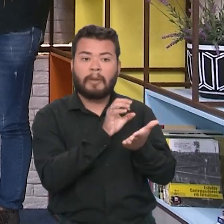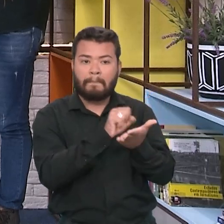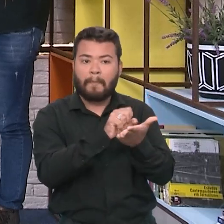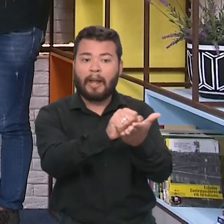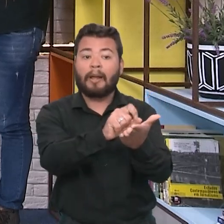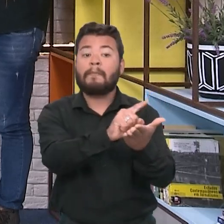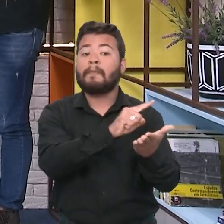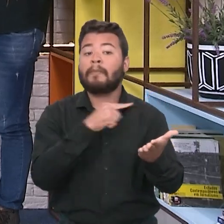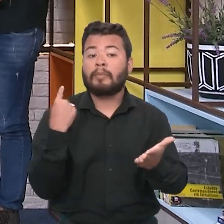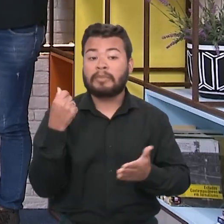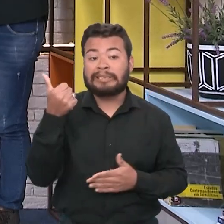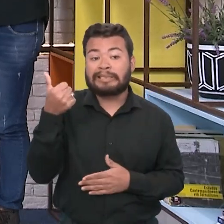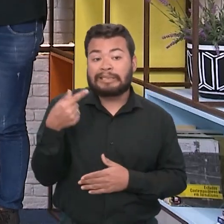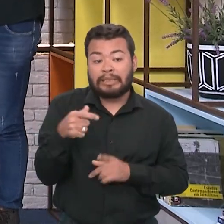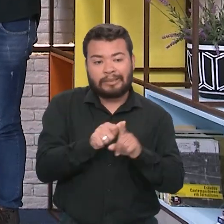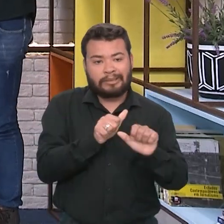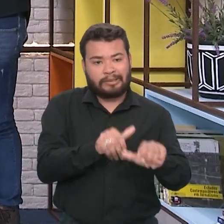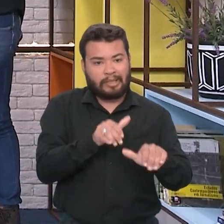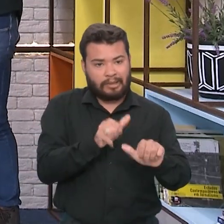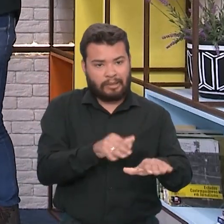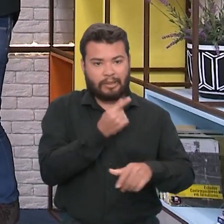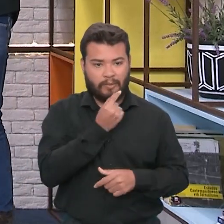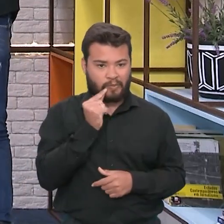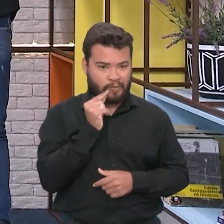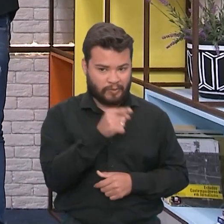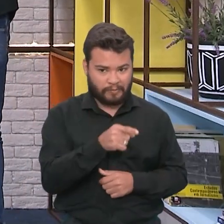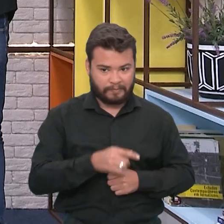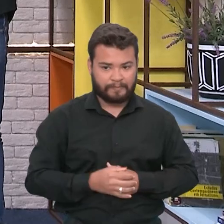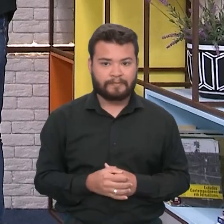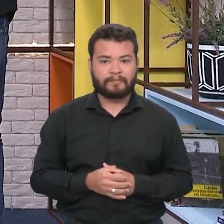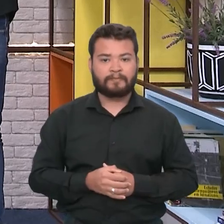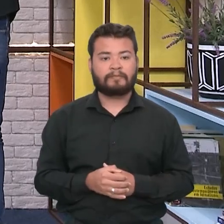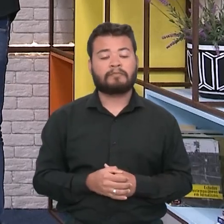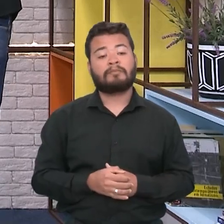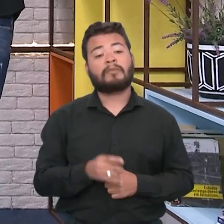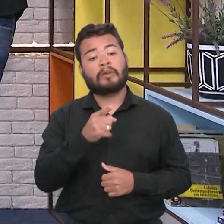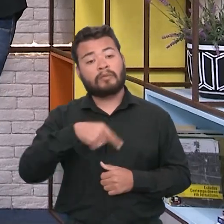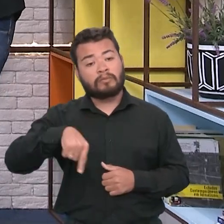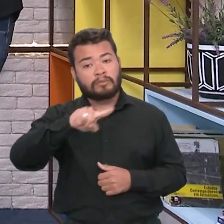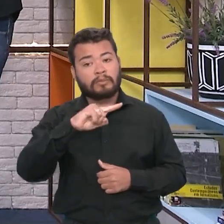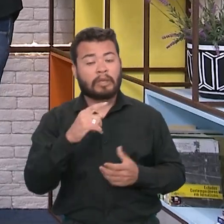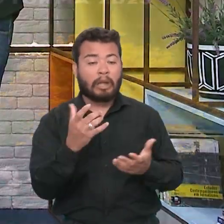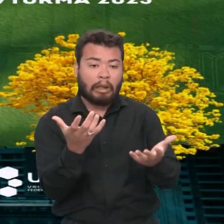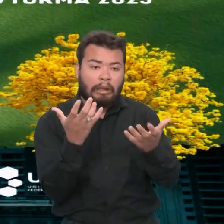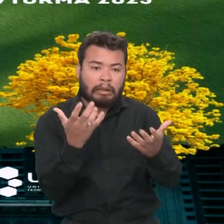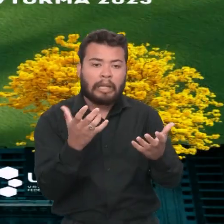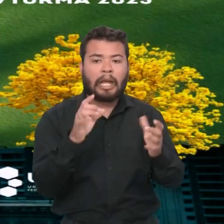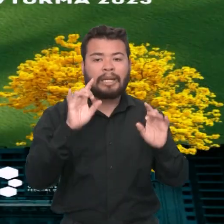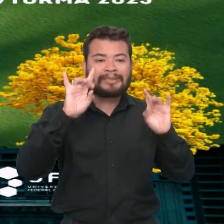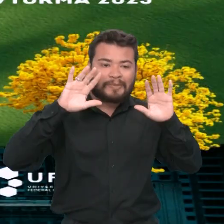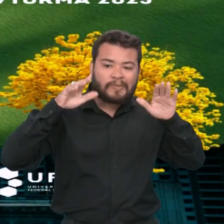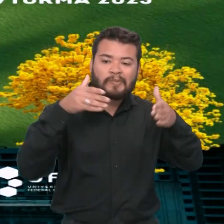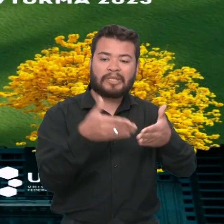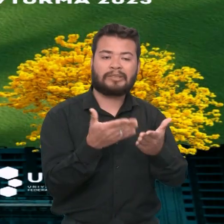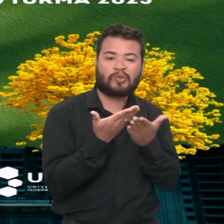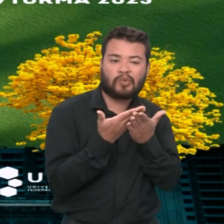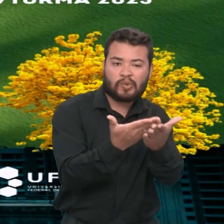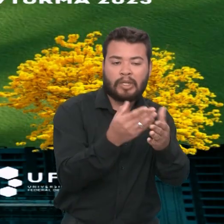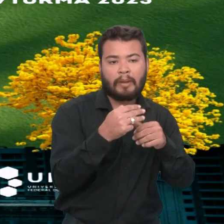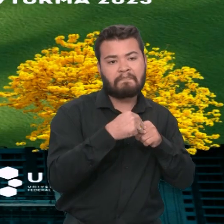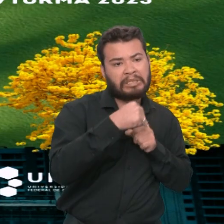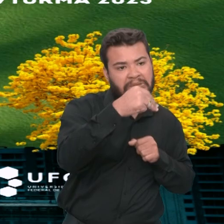dia 17 de setembro. Bacana. E se você... Pois é, né? Interessante. Se você quer fazer alguma especialização, seja um